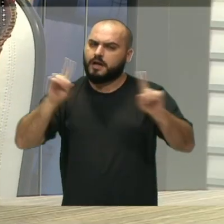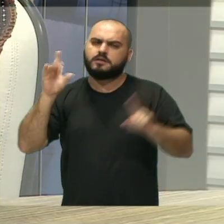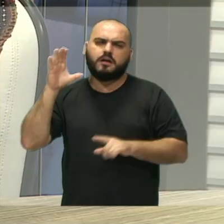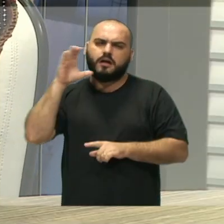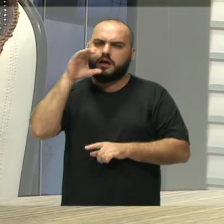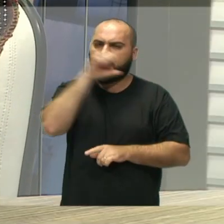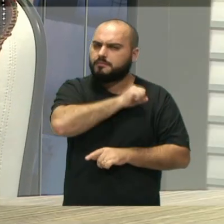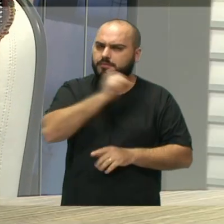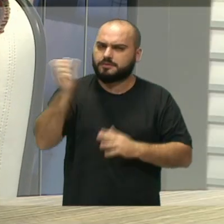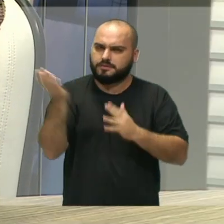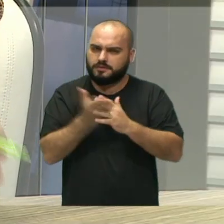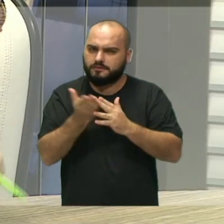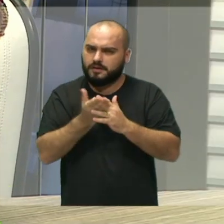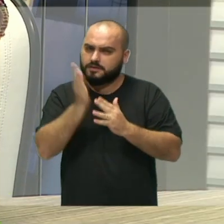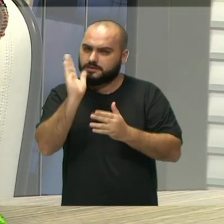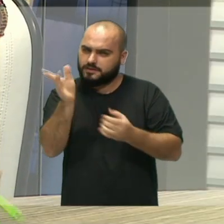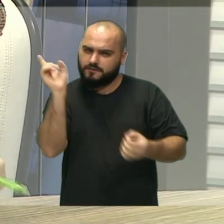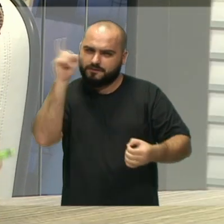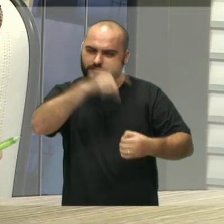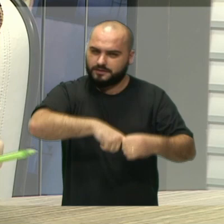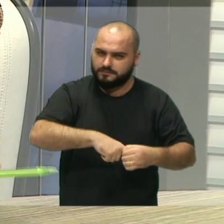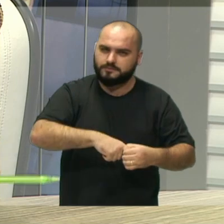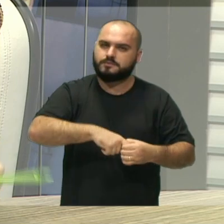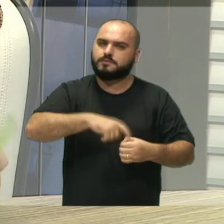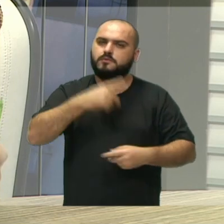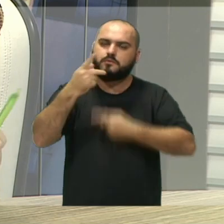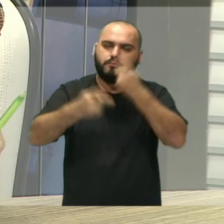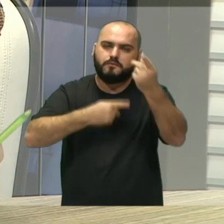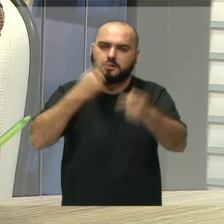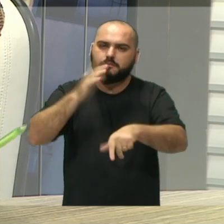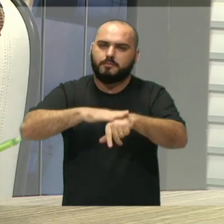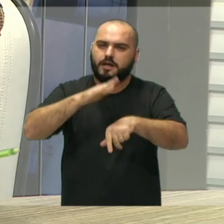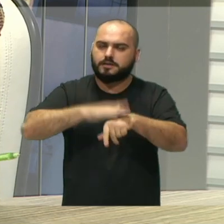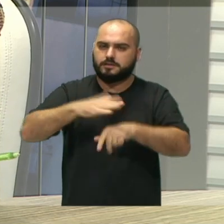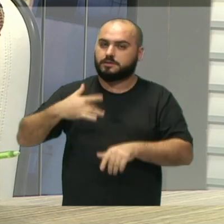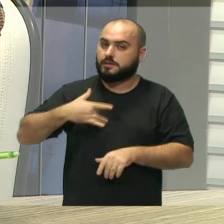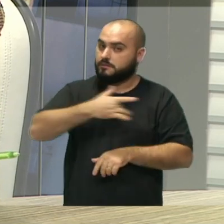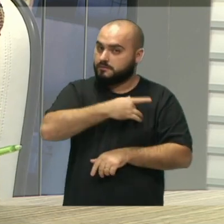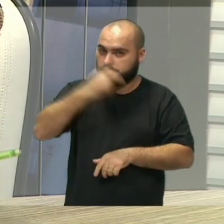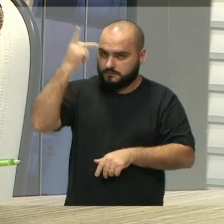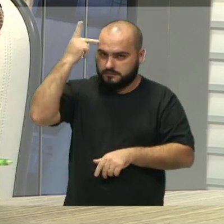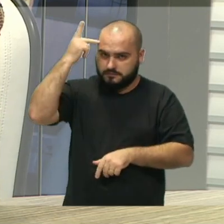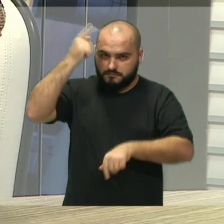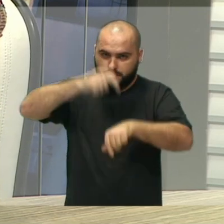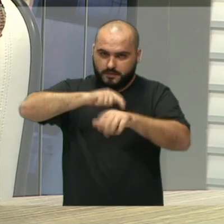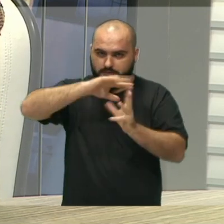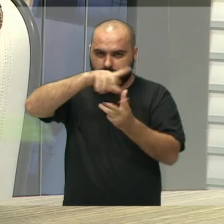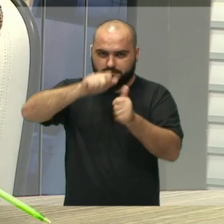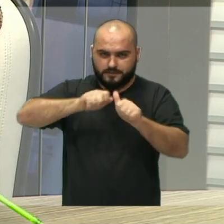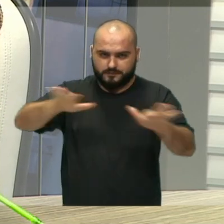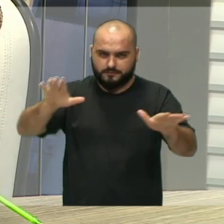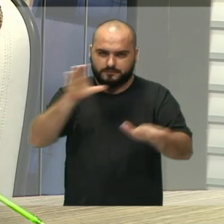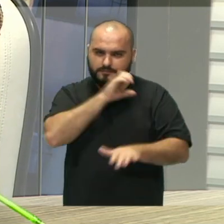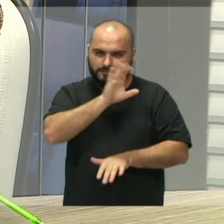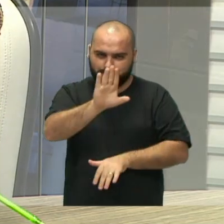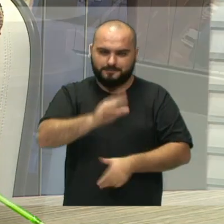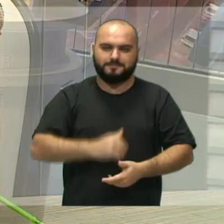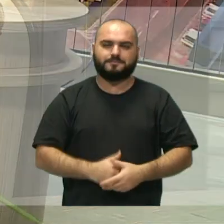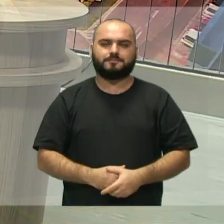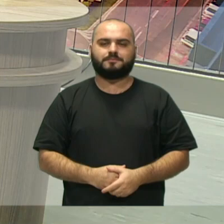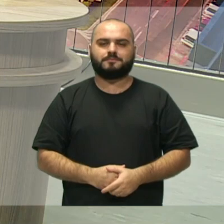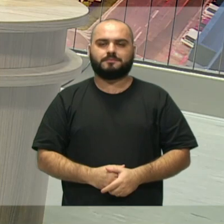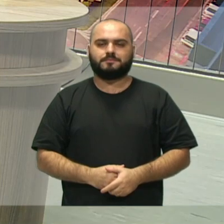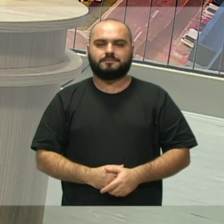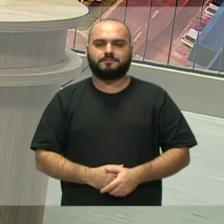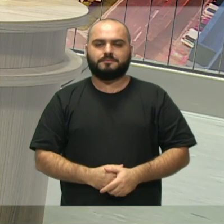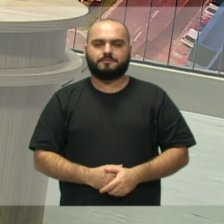pequeno intervalo e daqui um pouquinho a gente volta falando mais sobre saúde mental durante a pandemia. Até já.